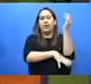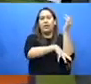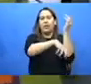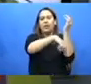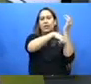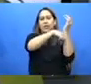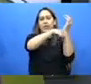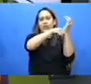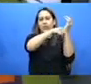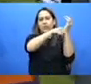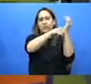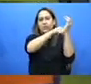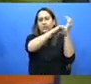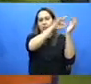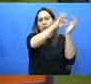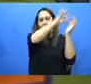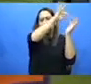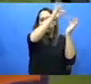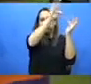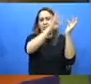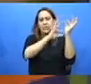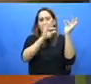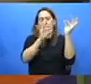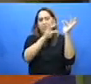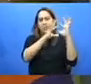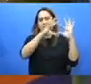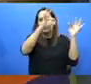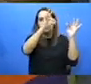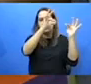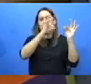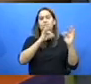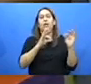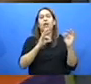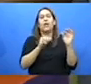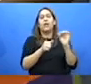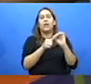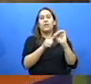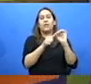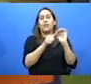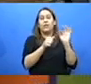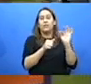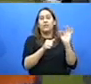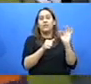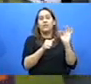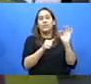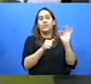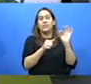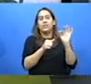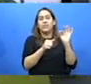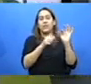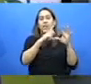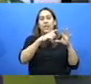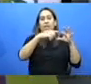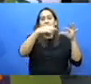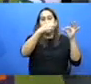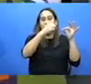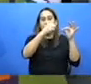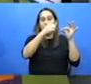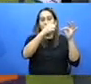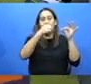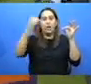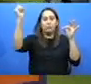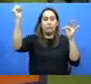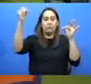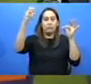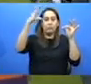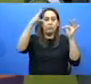e os nutrientes até as folhas. Então, faz todo o transporte. A folha absorve a energia